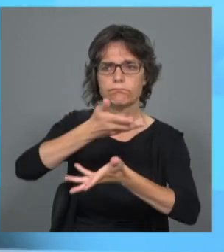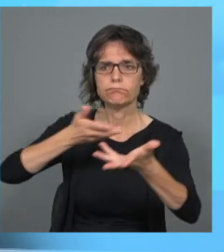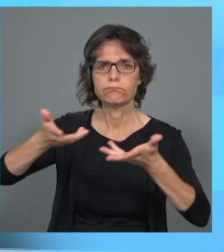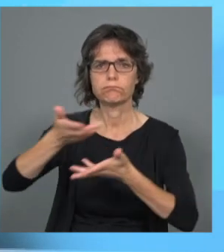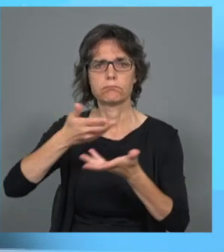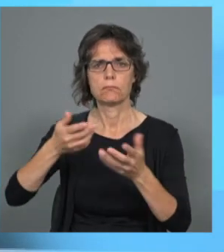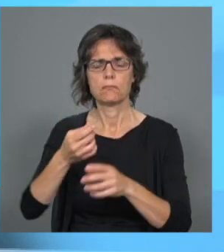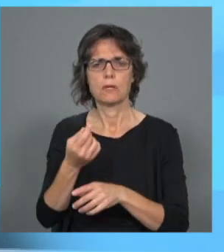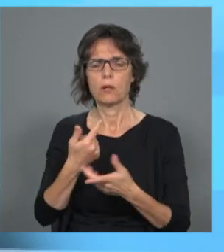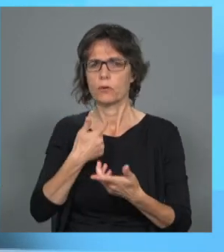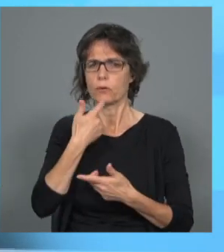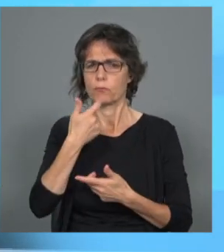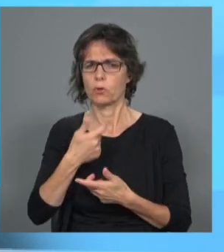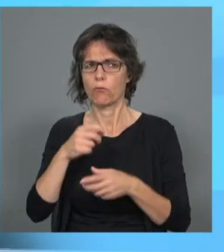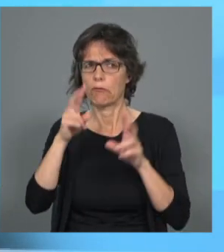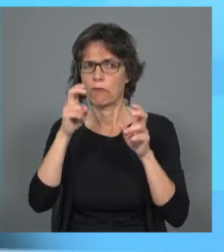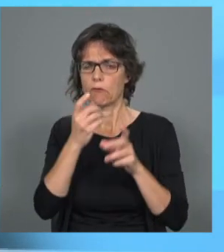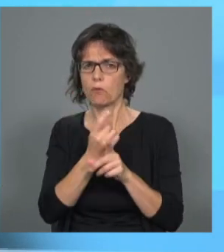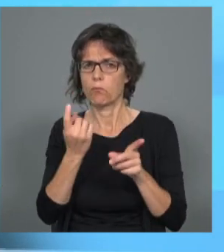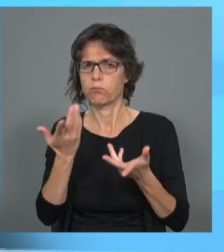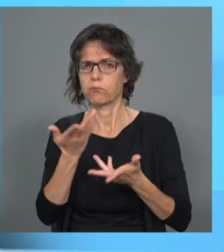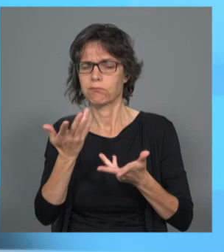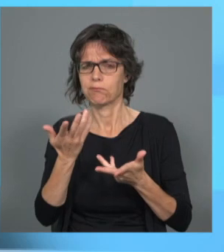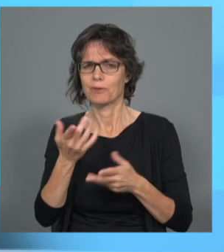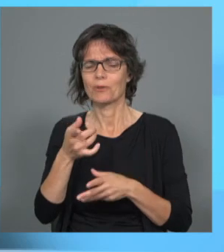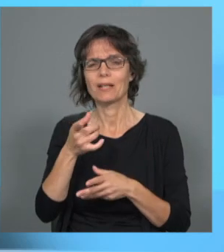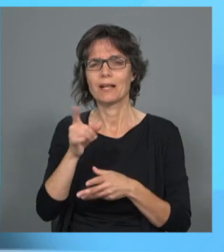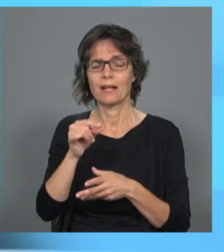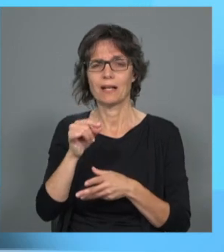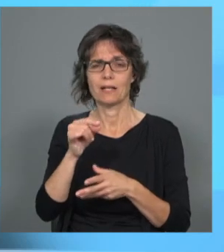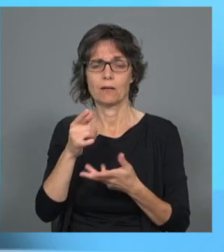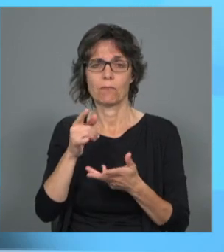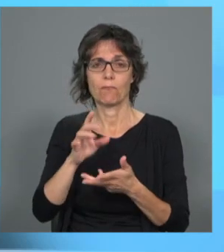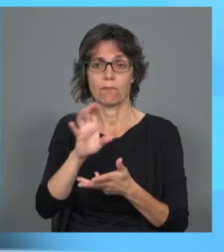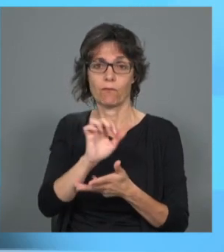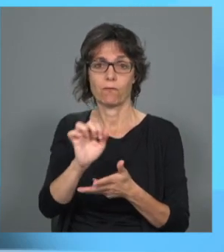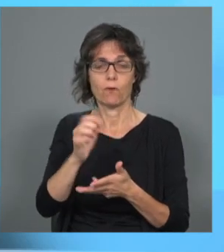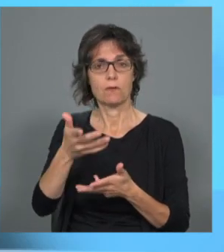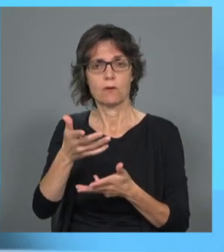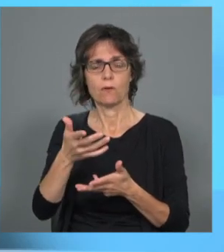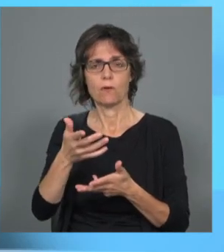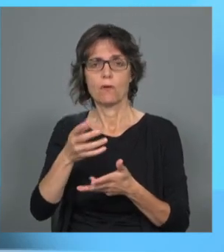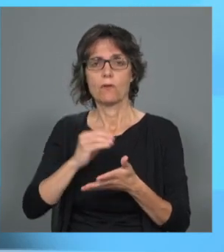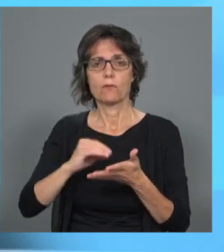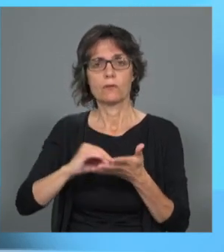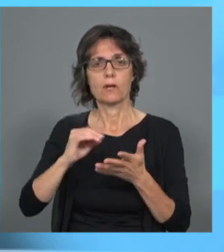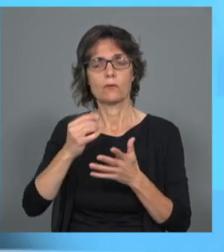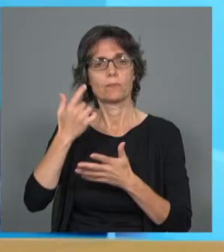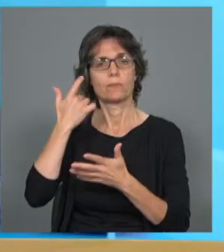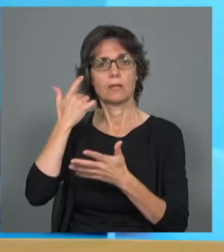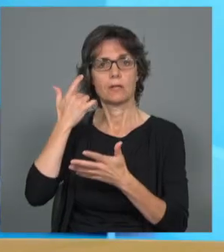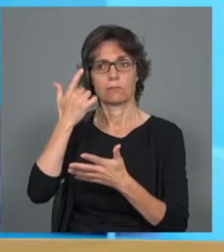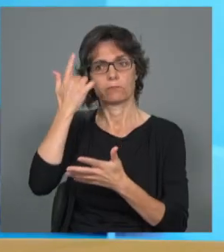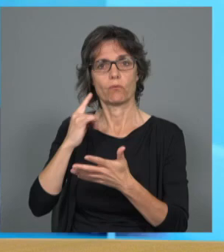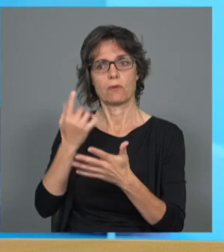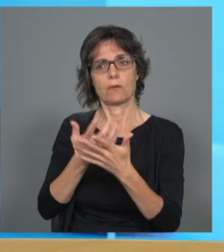que escolheram este formato que, um tanto ao quanto inédito, não é? Nesta forma do Secretariado assinalar este dia? Pois